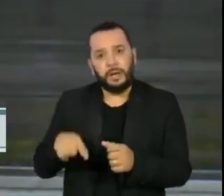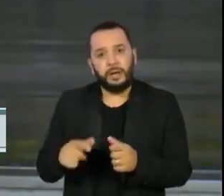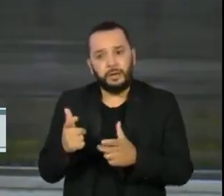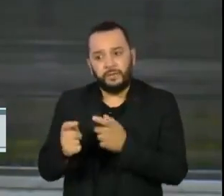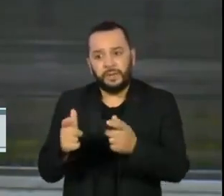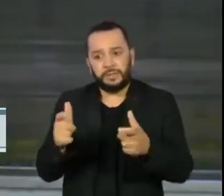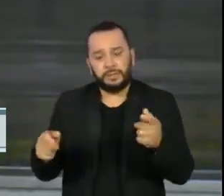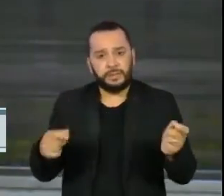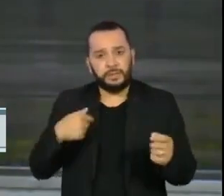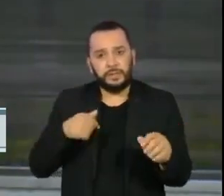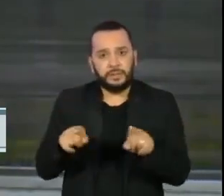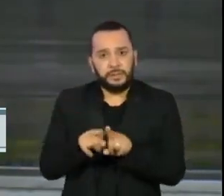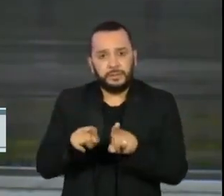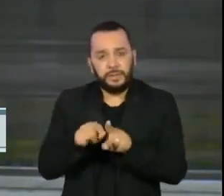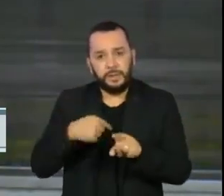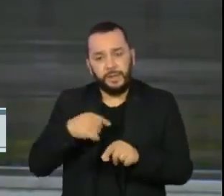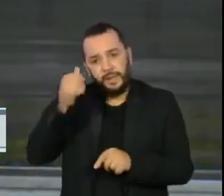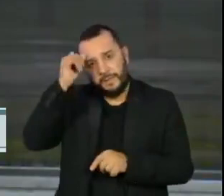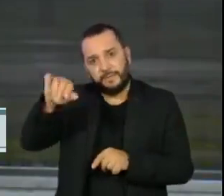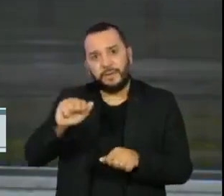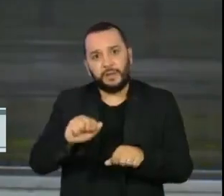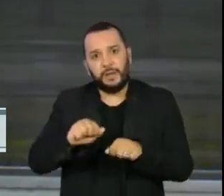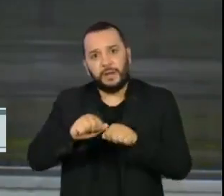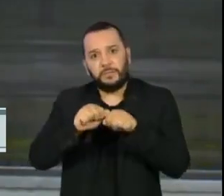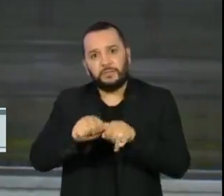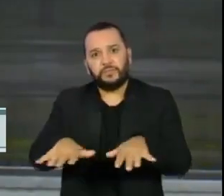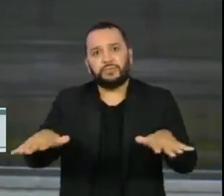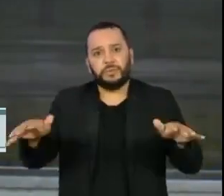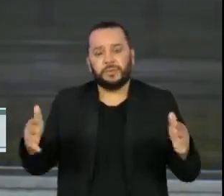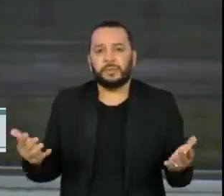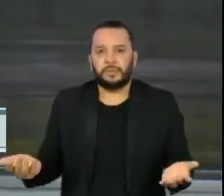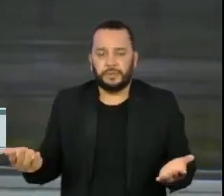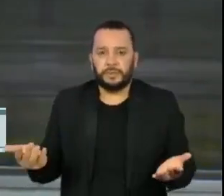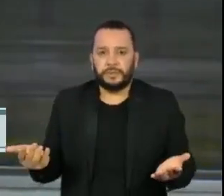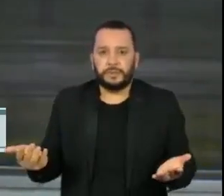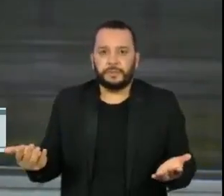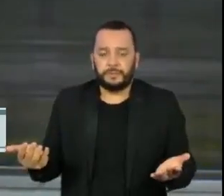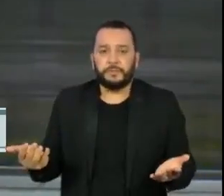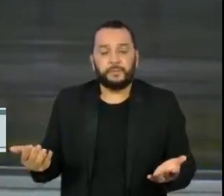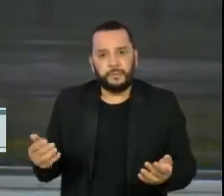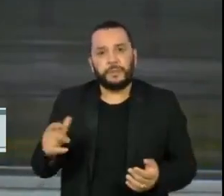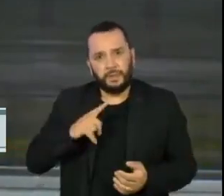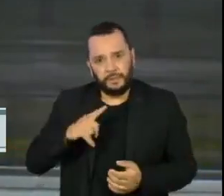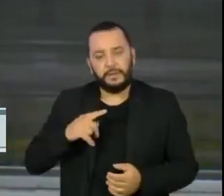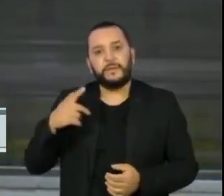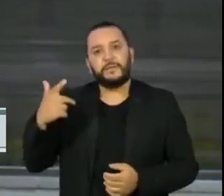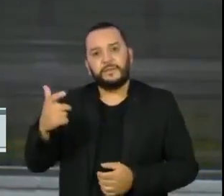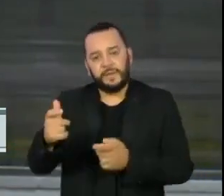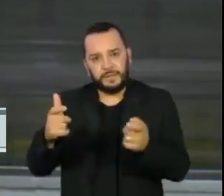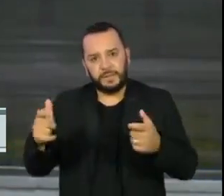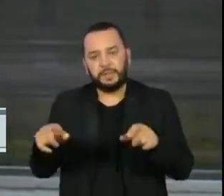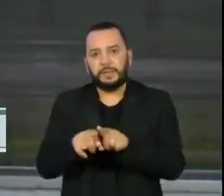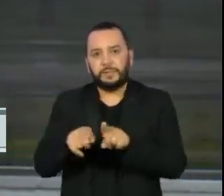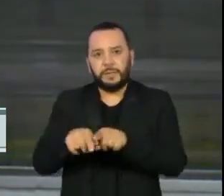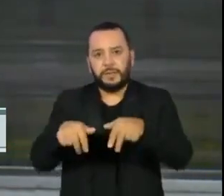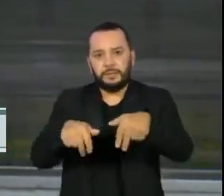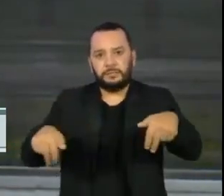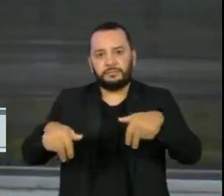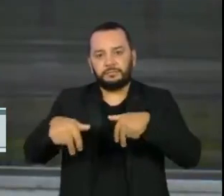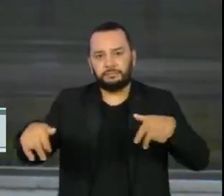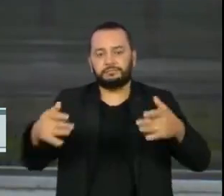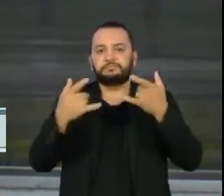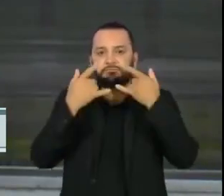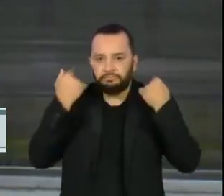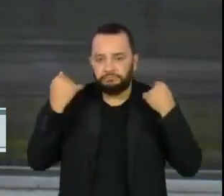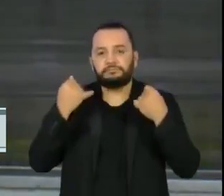ainda mais acelerada, mais aguda, mais grave do que a situação dramática que já vive o país como um